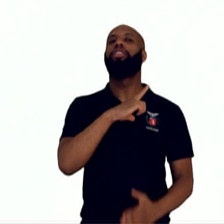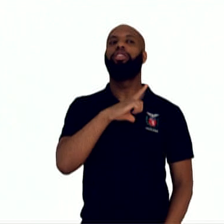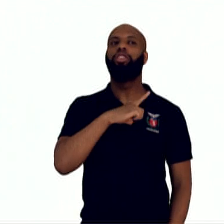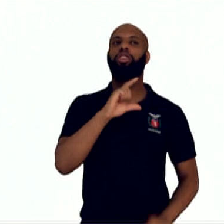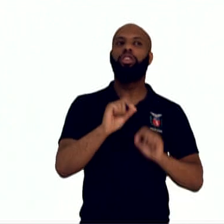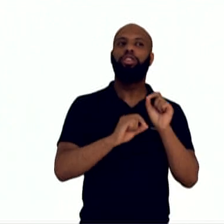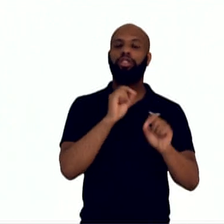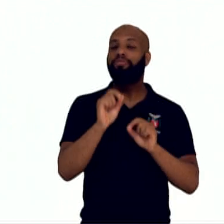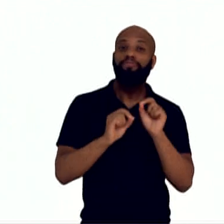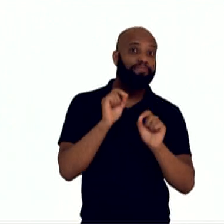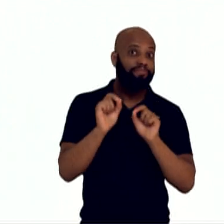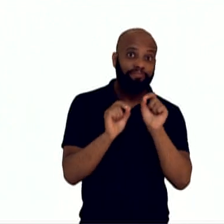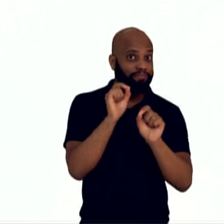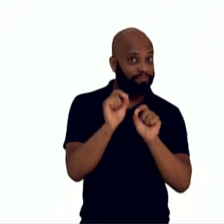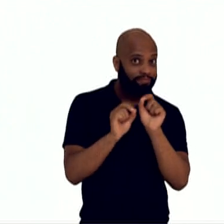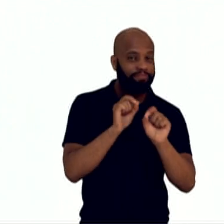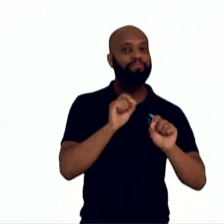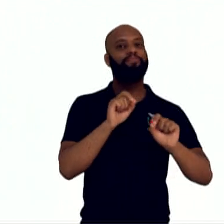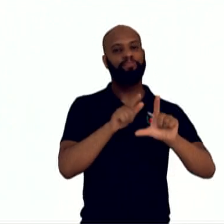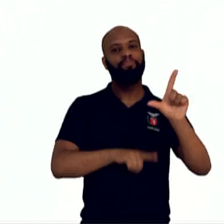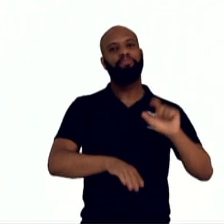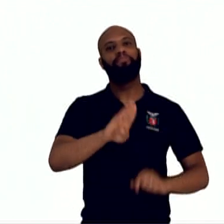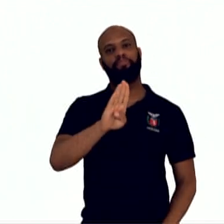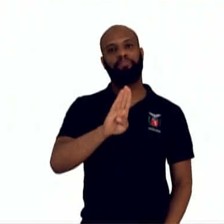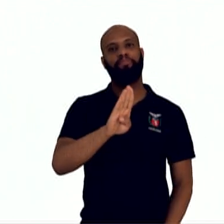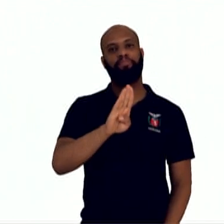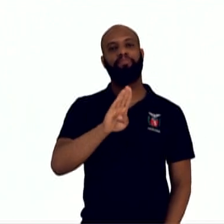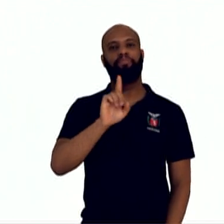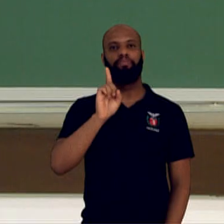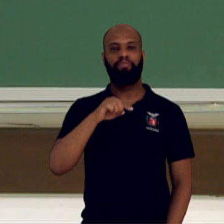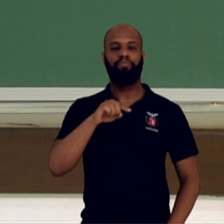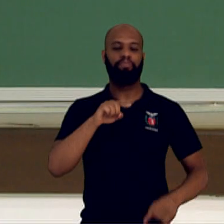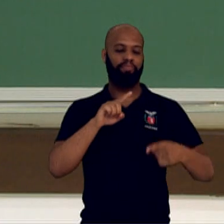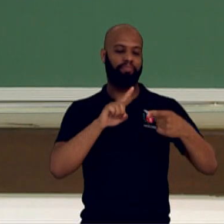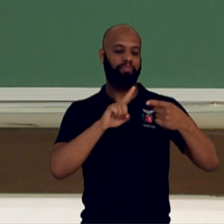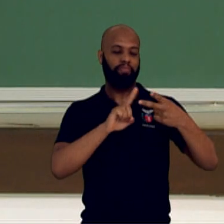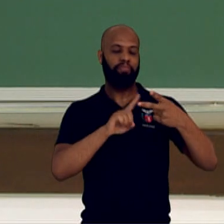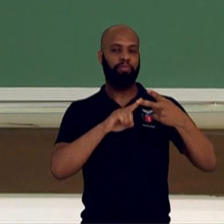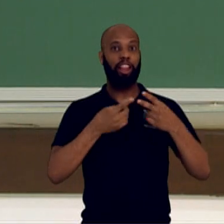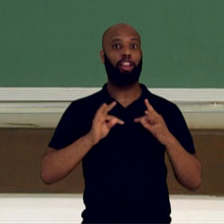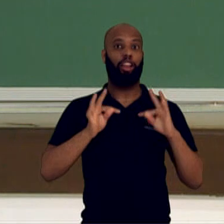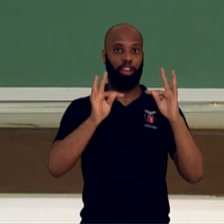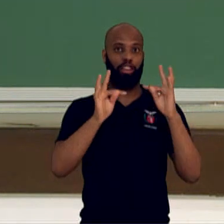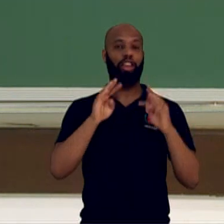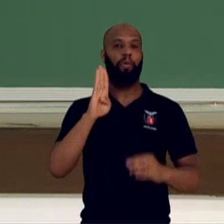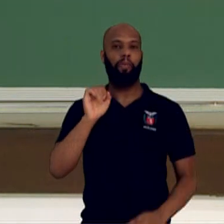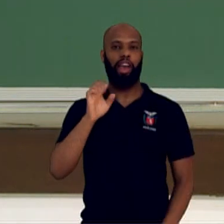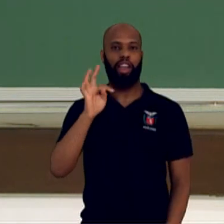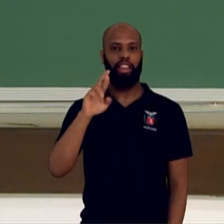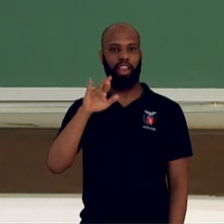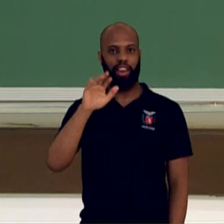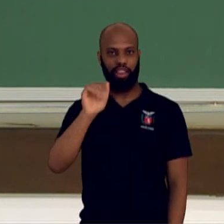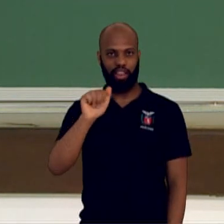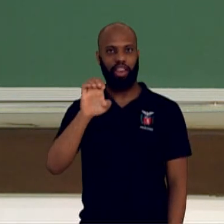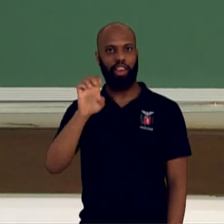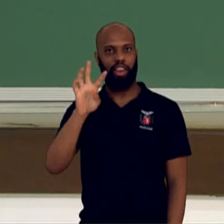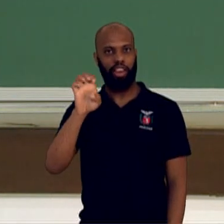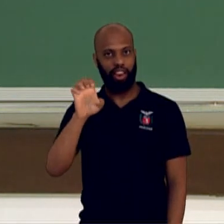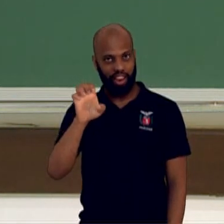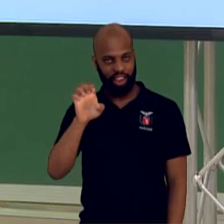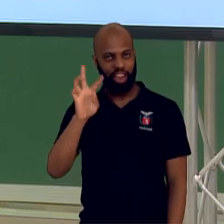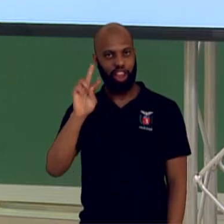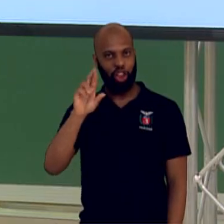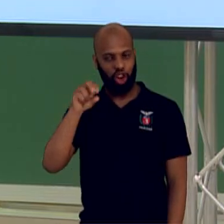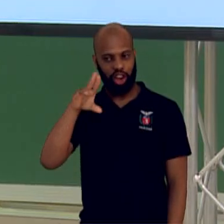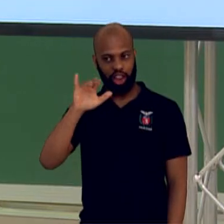incluiu a bateria eletrônica, certo? Então, lembram lá? Ele, lá nos anos